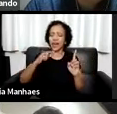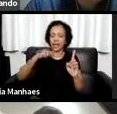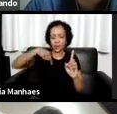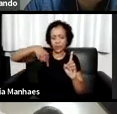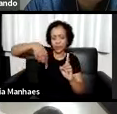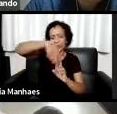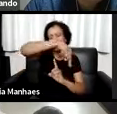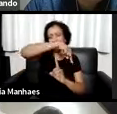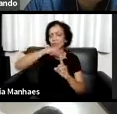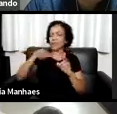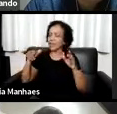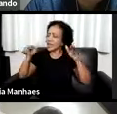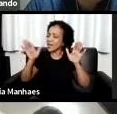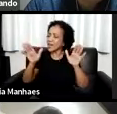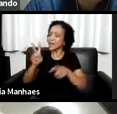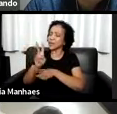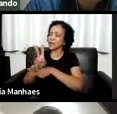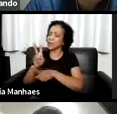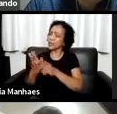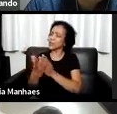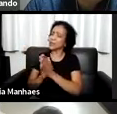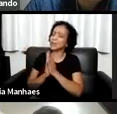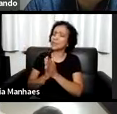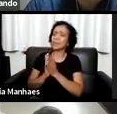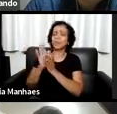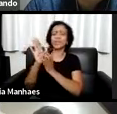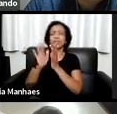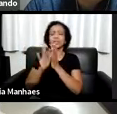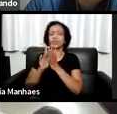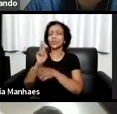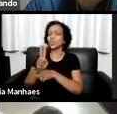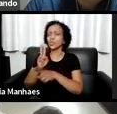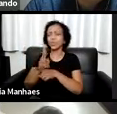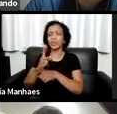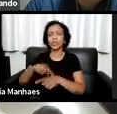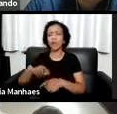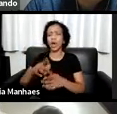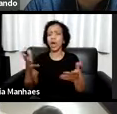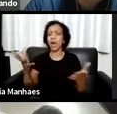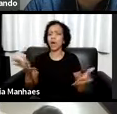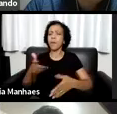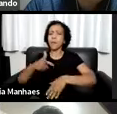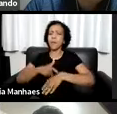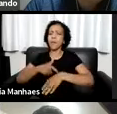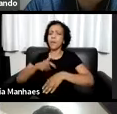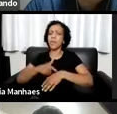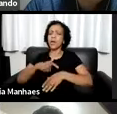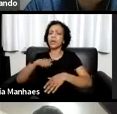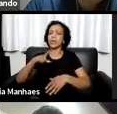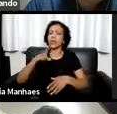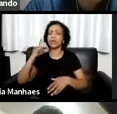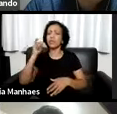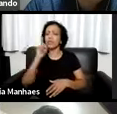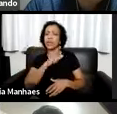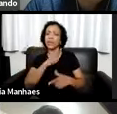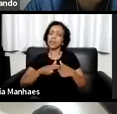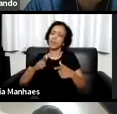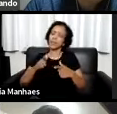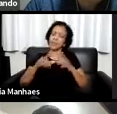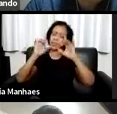livra. Assim, Senhor, colocamos cada um que, nesta hora, tem uma circunstância